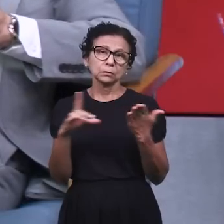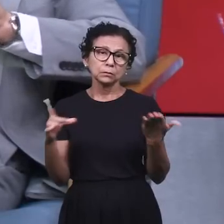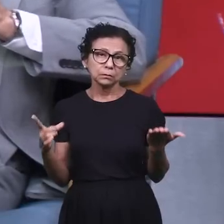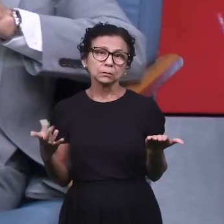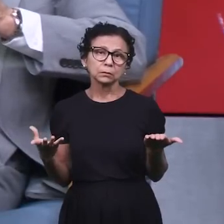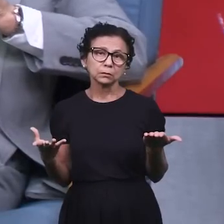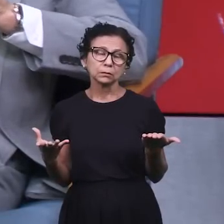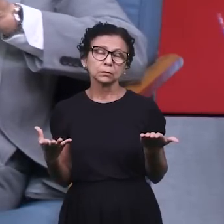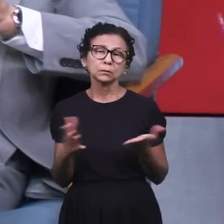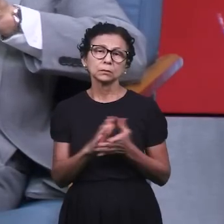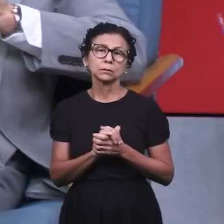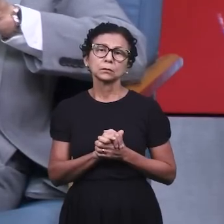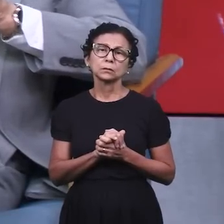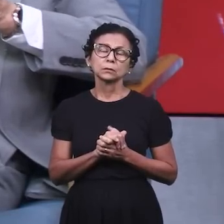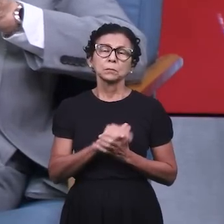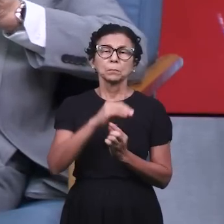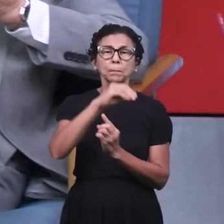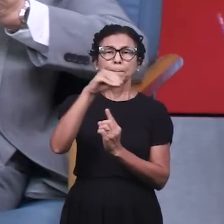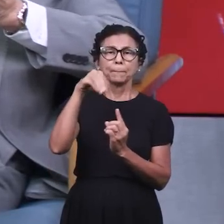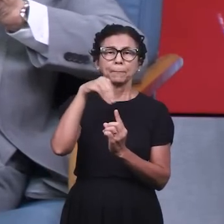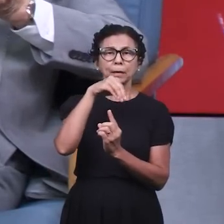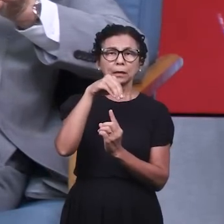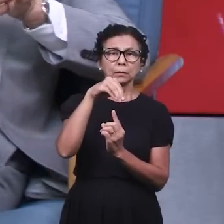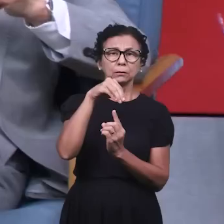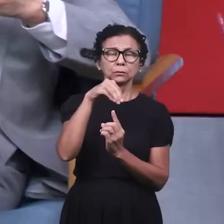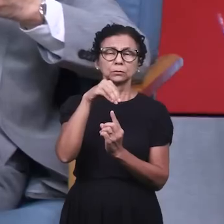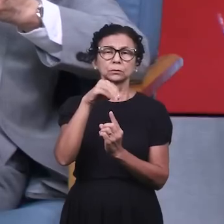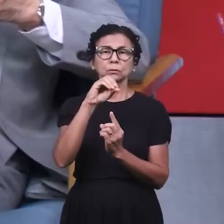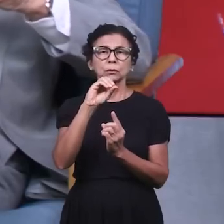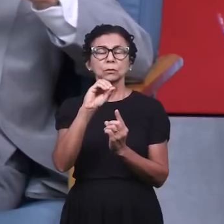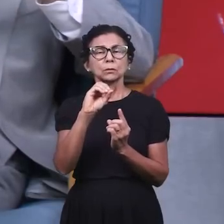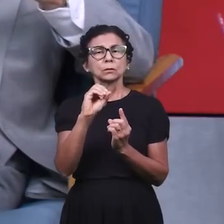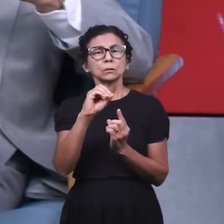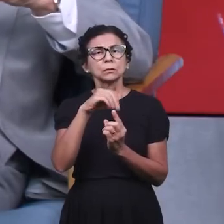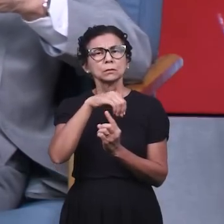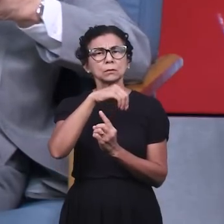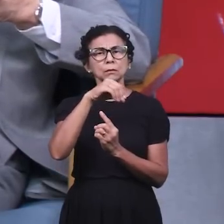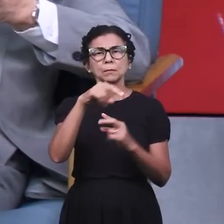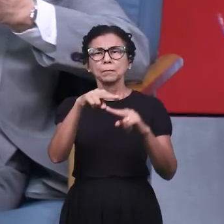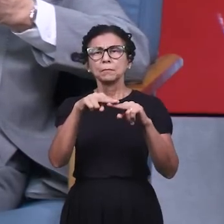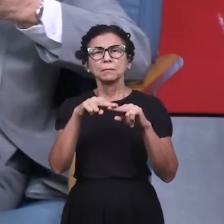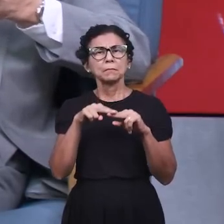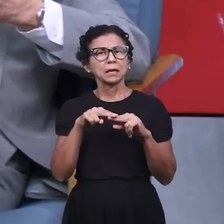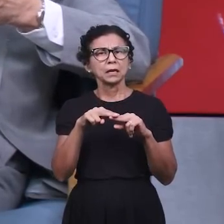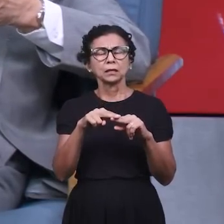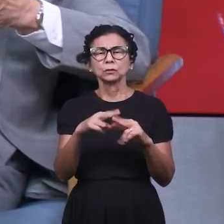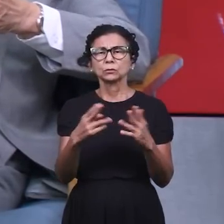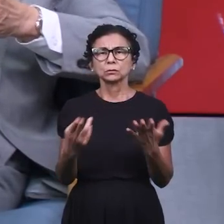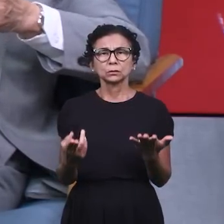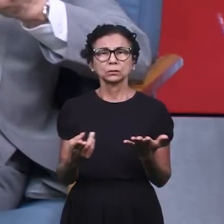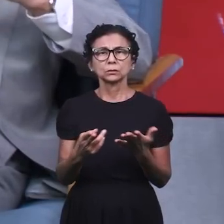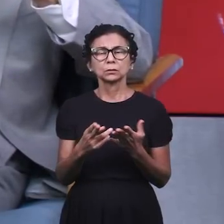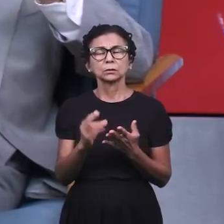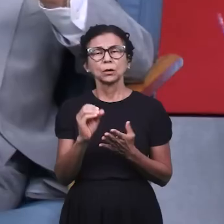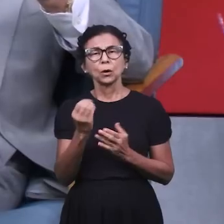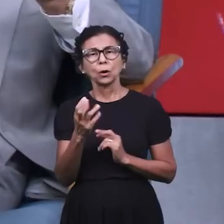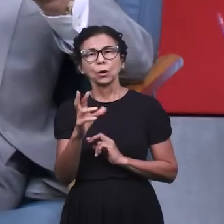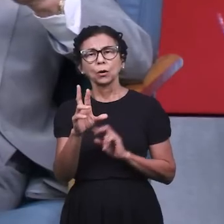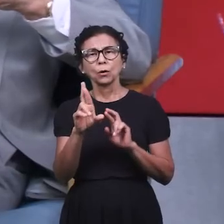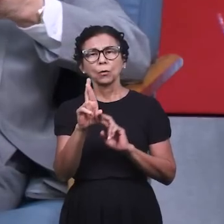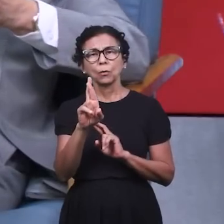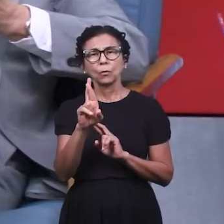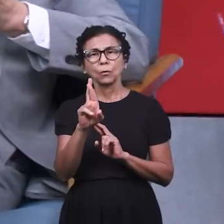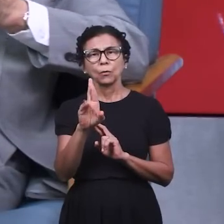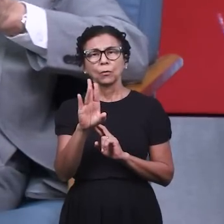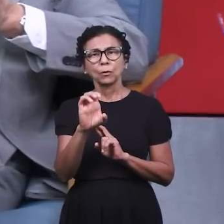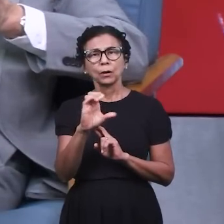seja, o que nós chamamos de recursos da graça são aqueles meios através dos quais a